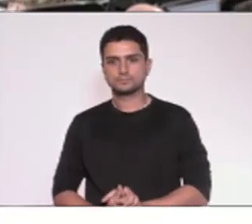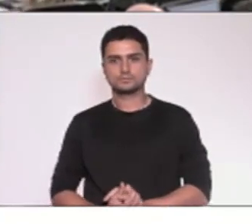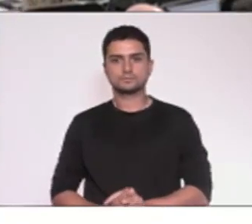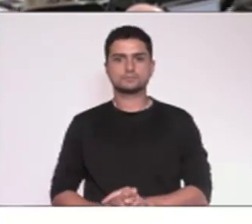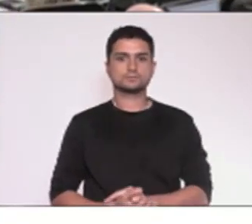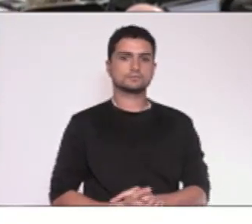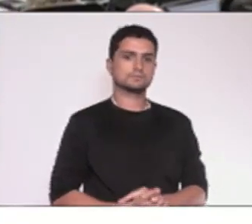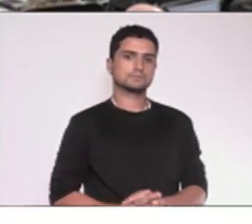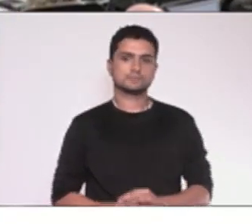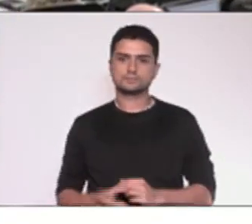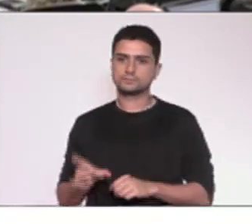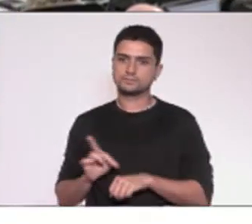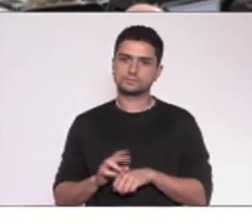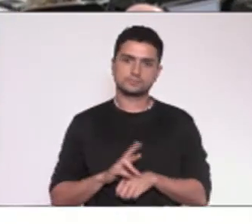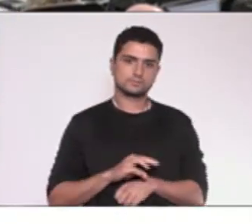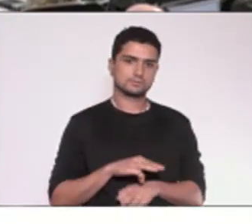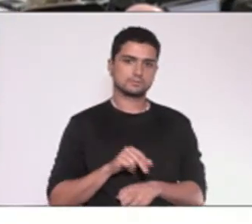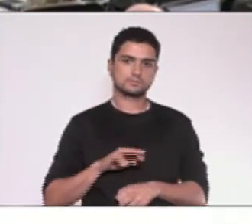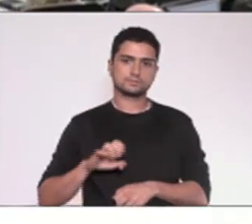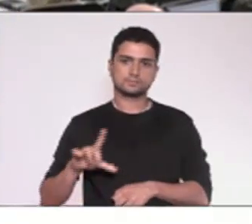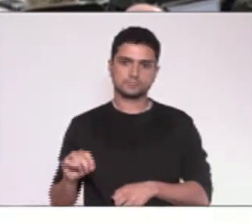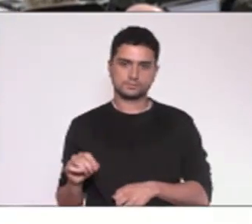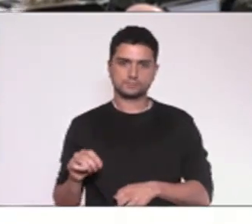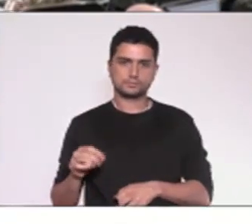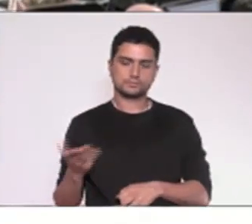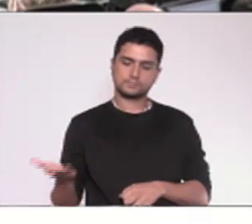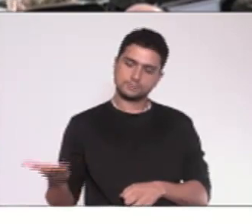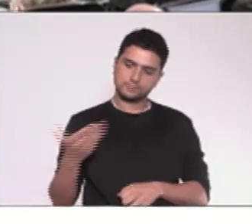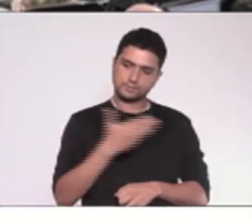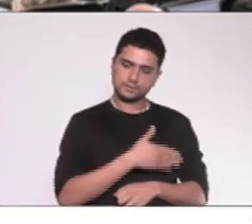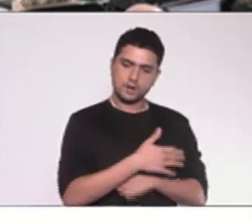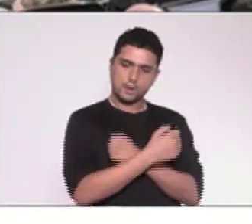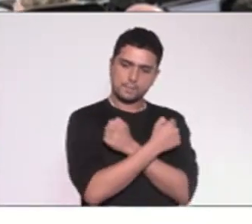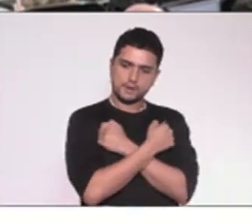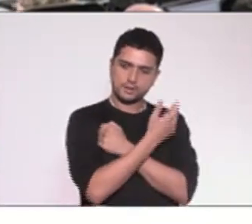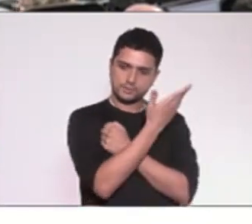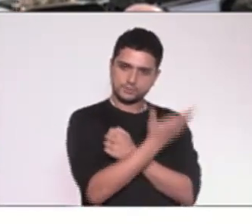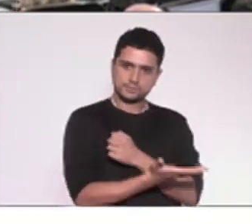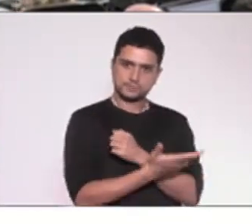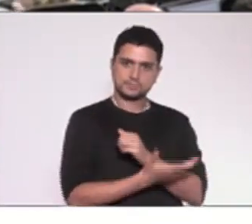Doutor Marcelo, suba aqui, doutor Marcelo, para dar um abraço nela. Por favor.